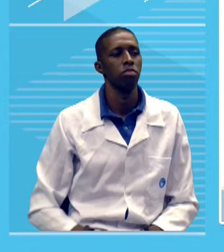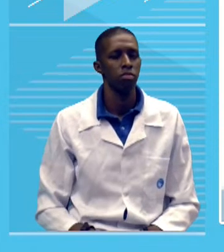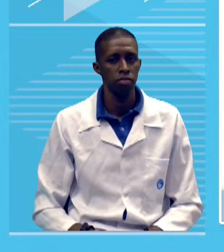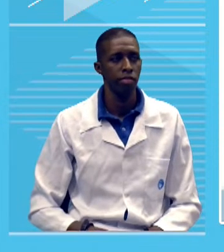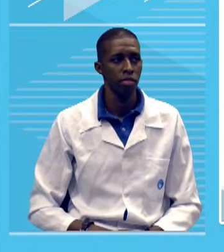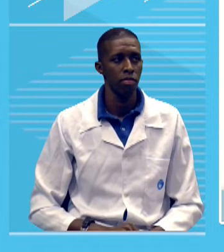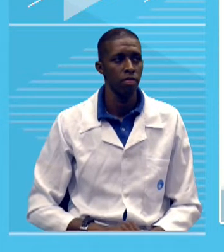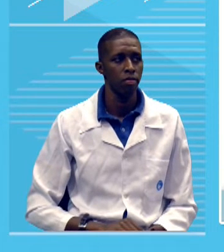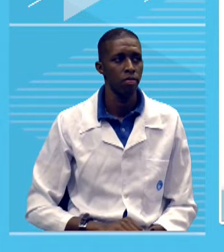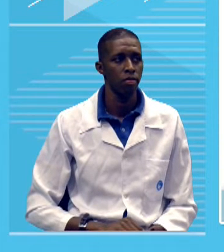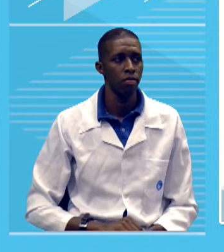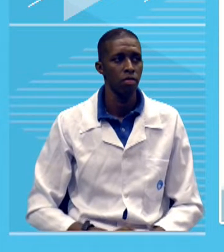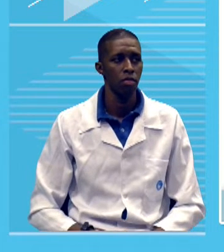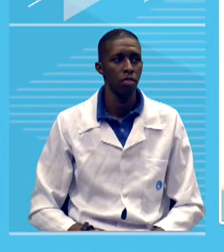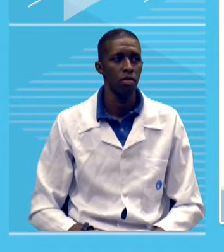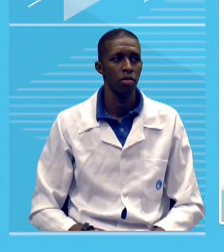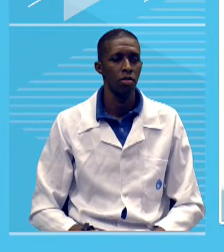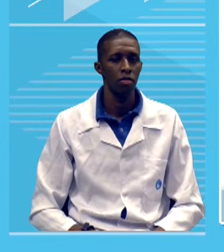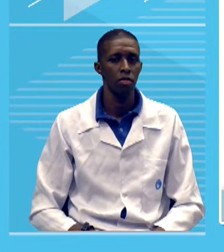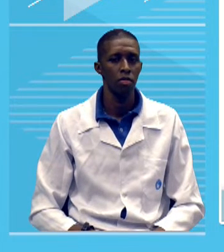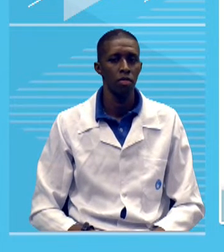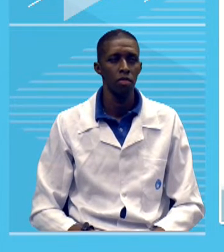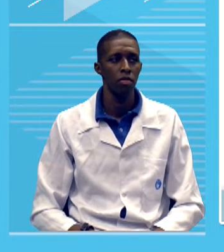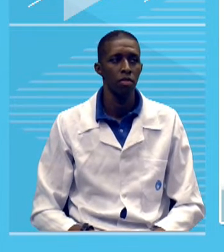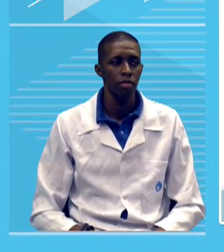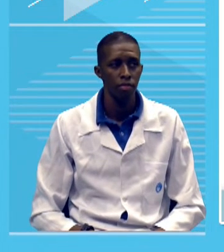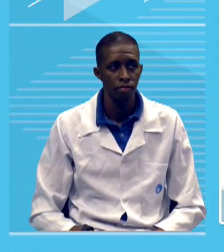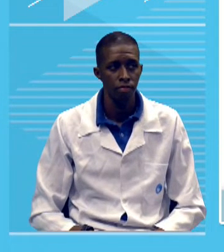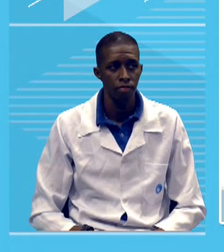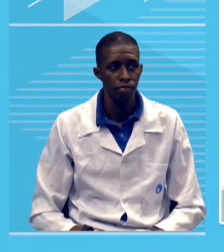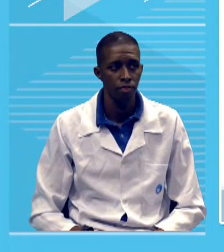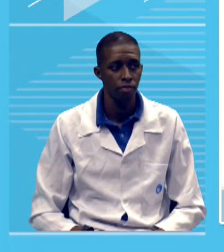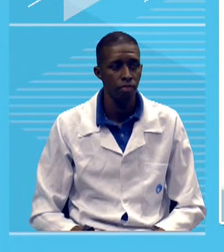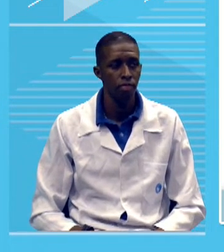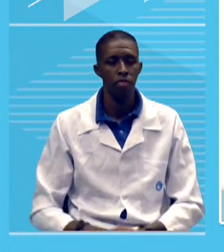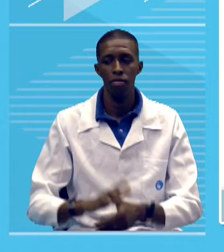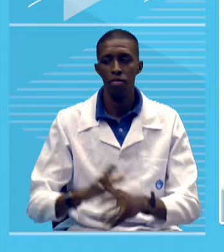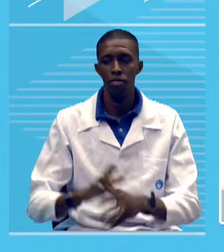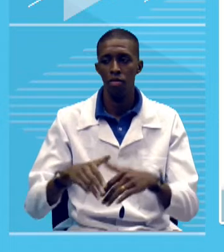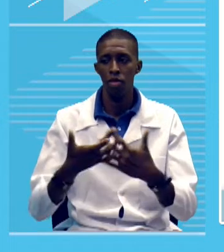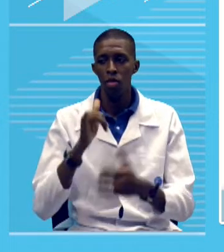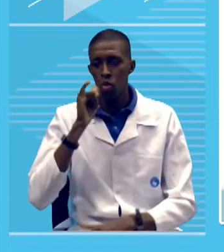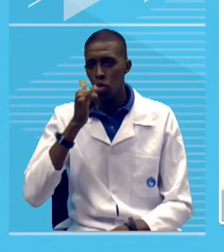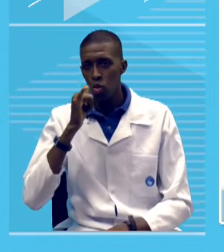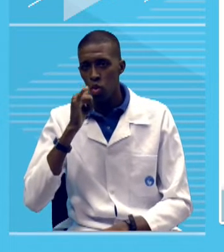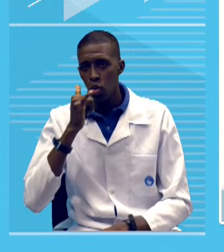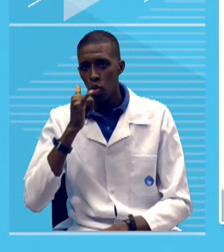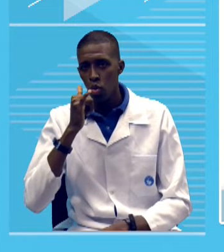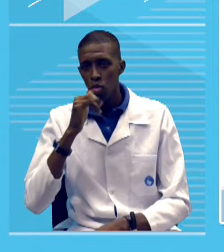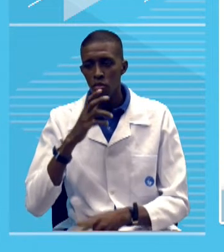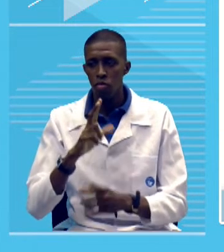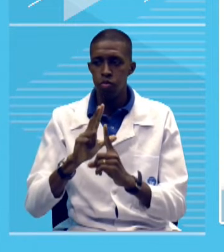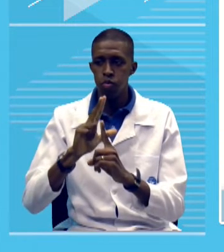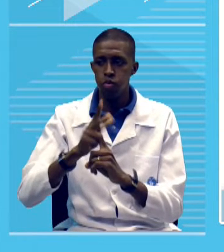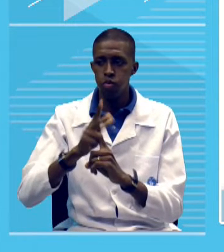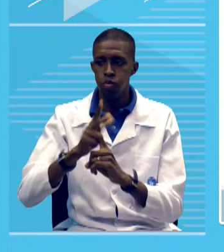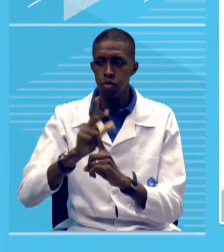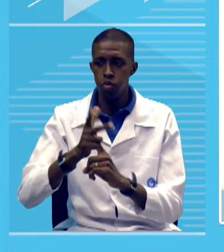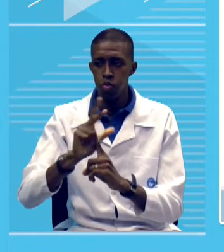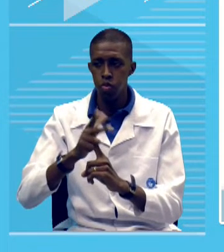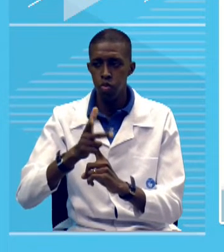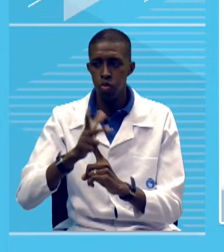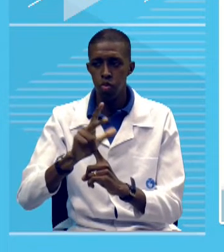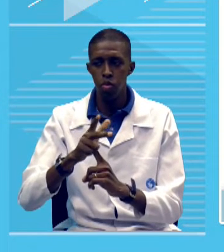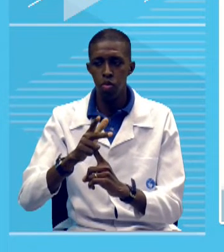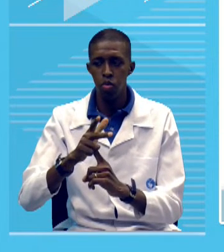passado os Moinhos de Ventos e onde a energia produzida pelo vento se transforma a